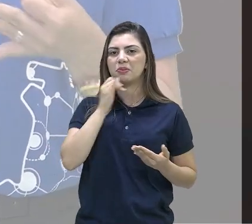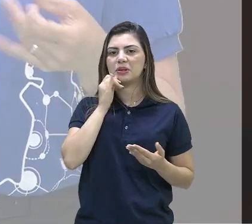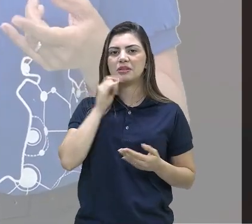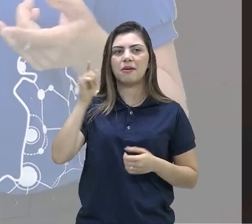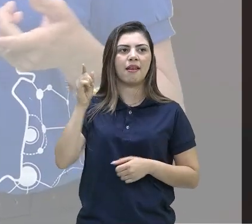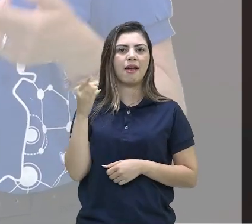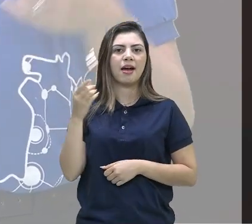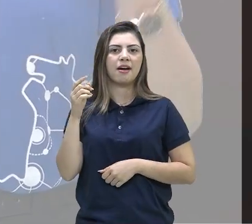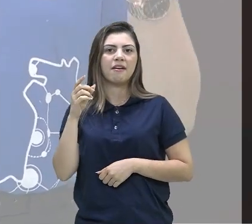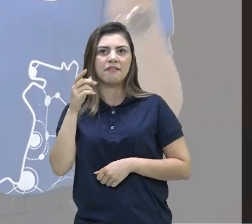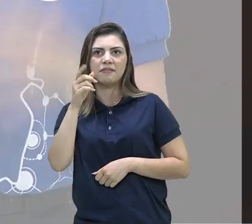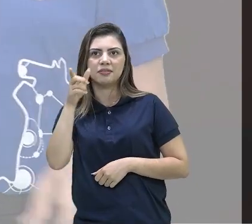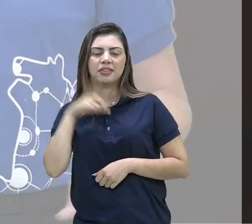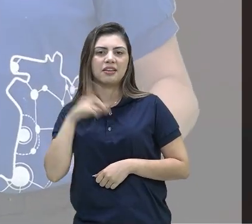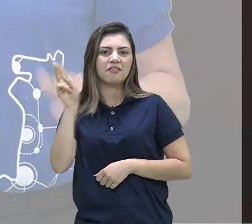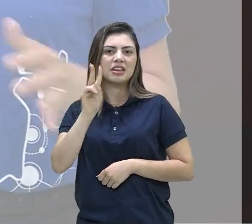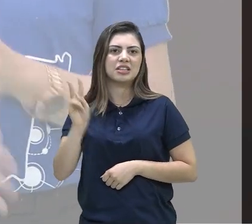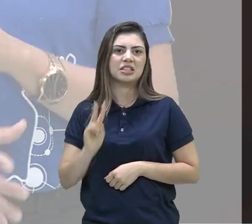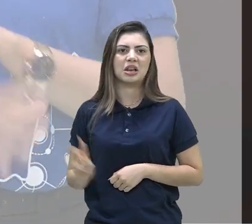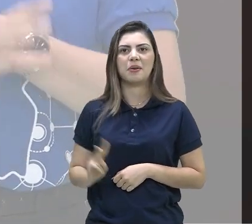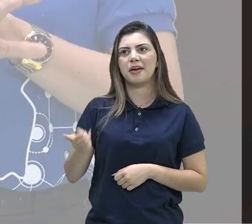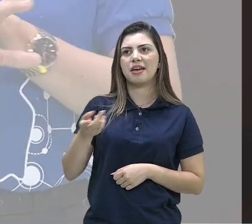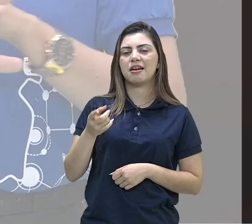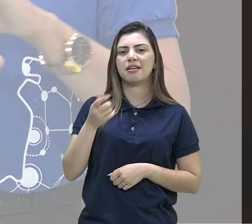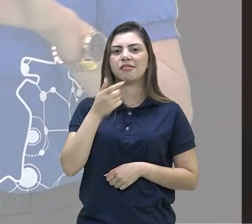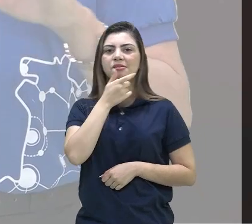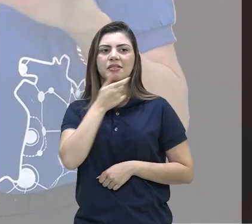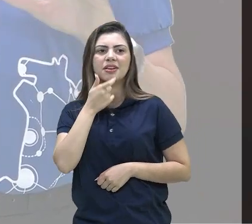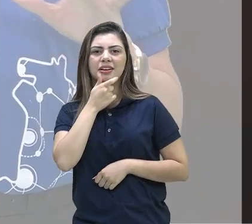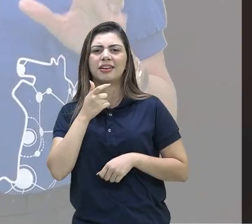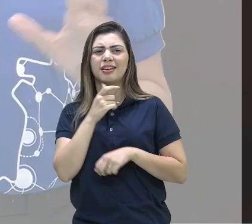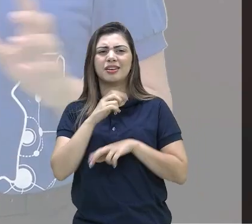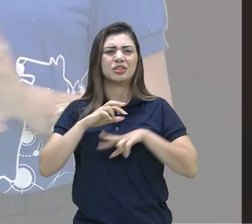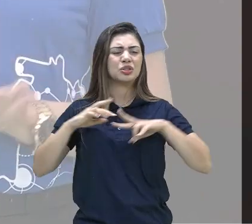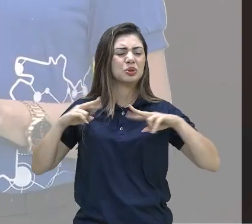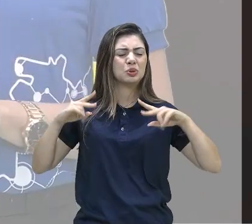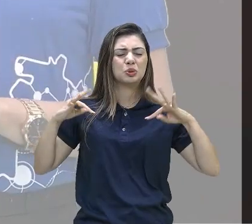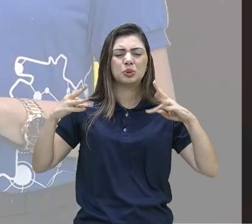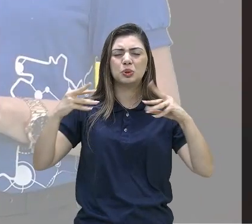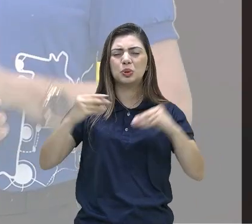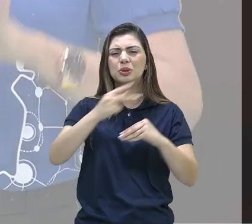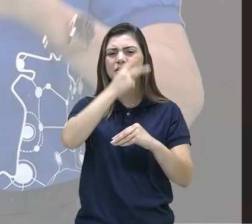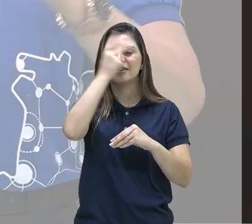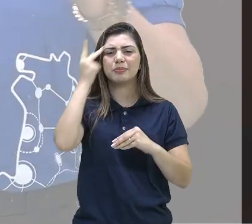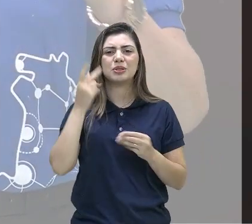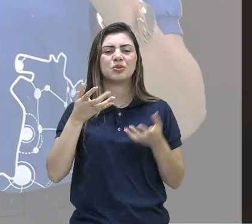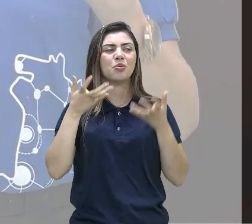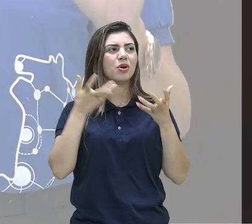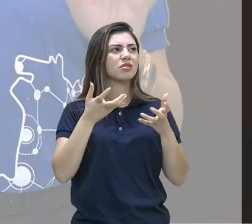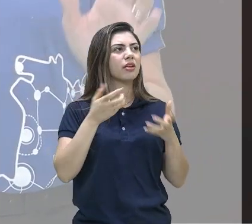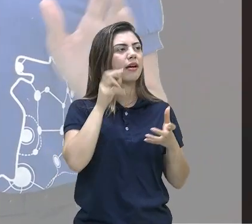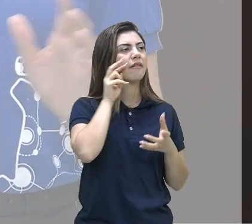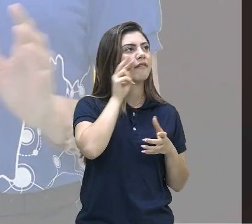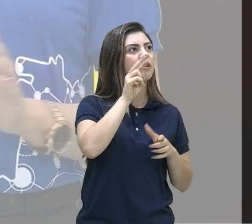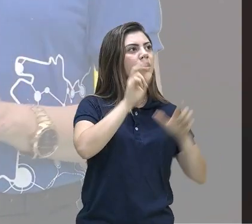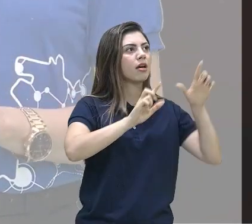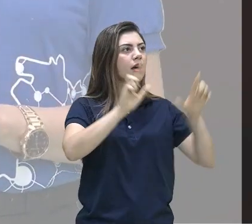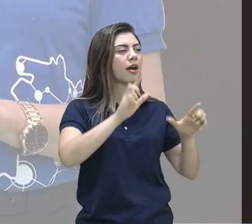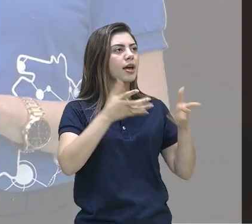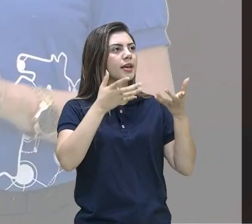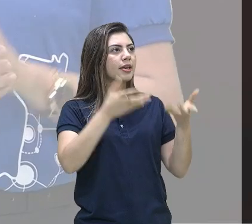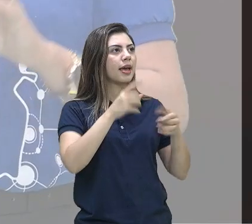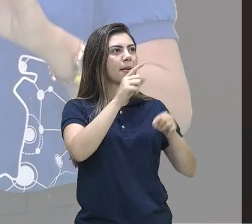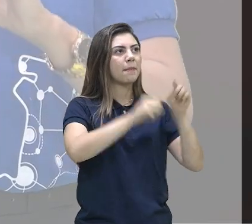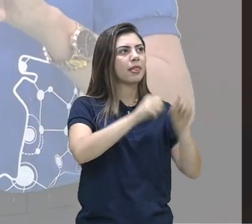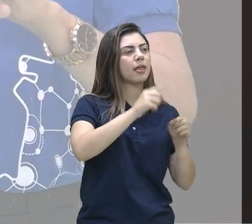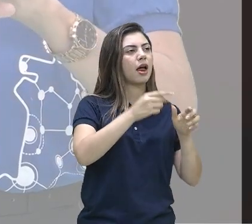colombiano, venezuelano, americano, um chinês, um japonês, todo mundo assiste aquele programa, todo mundo compra aquele